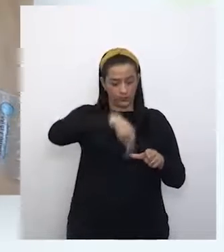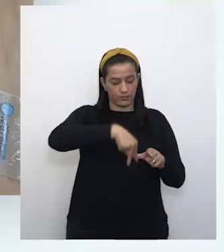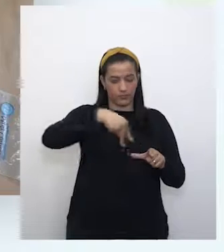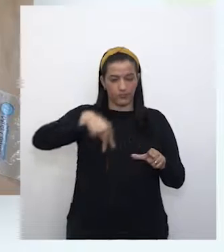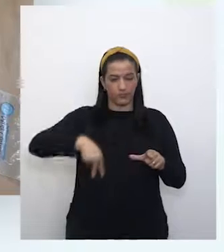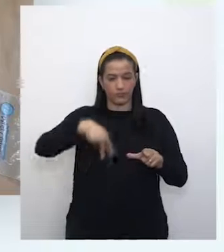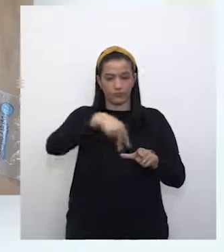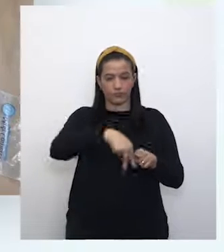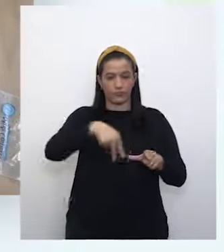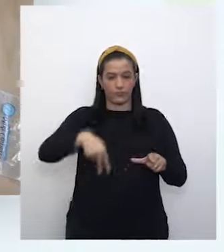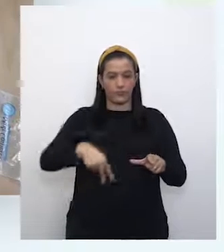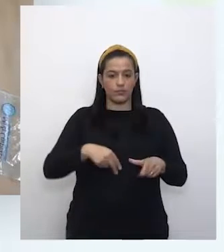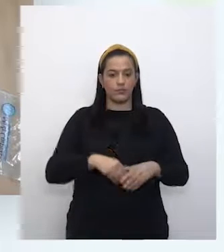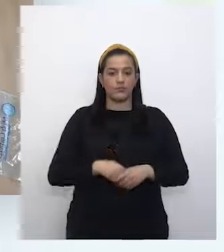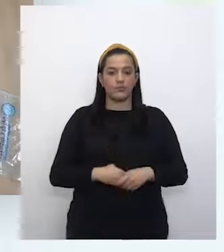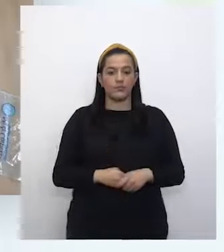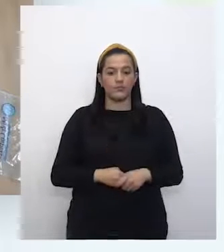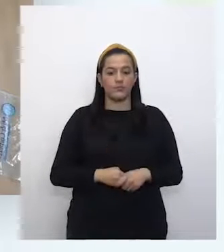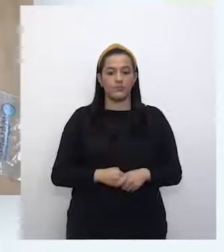Aqui, ó.